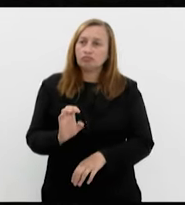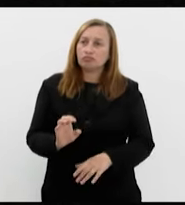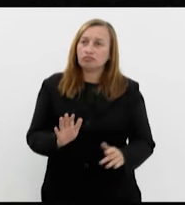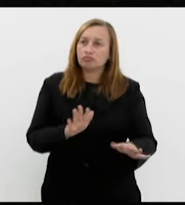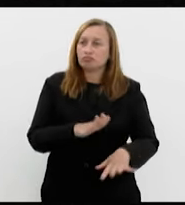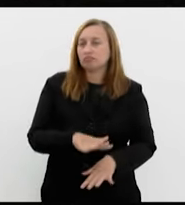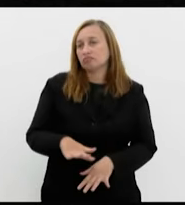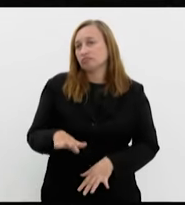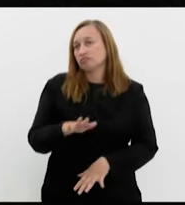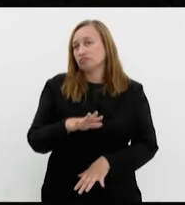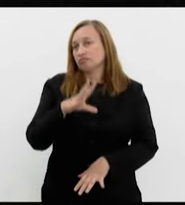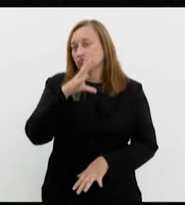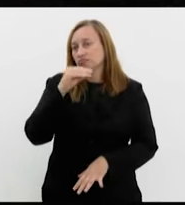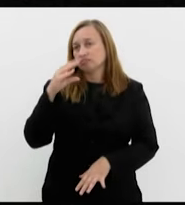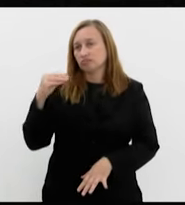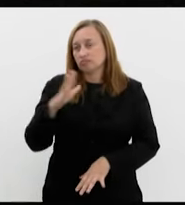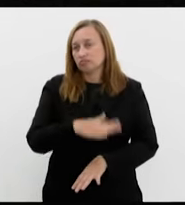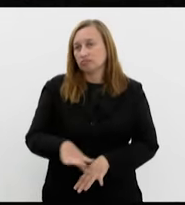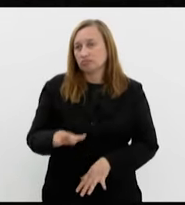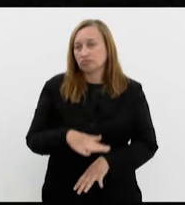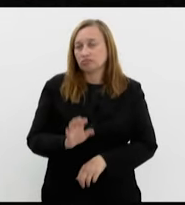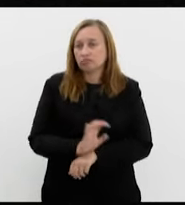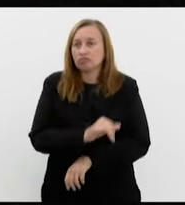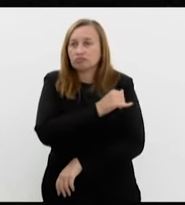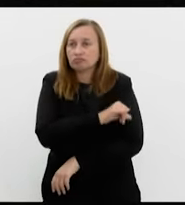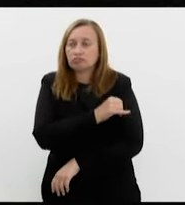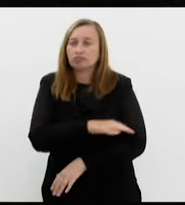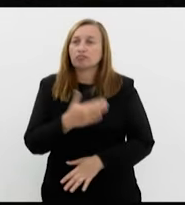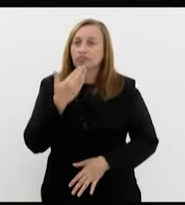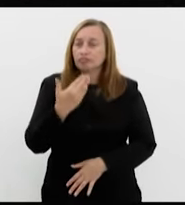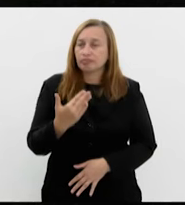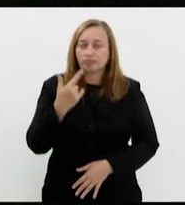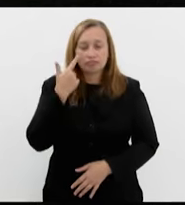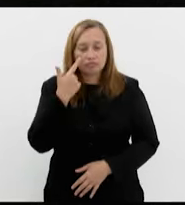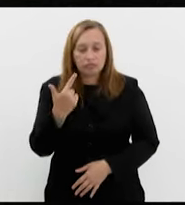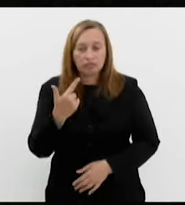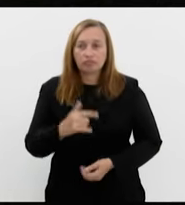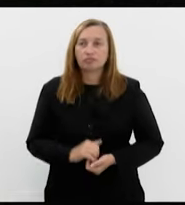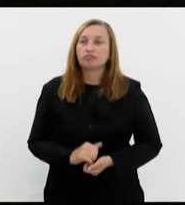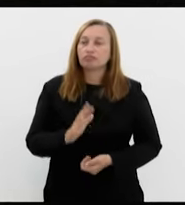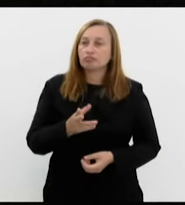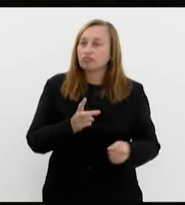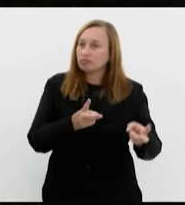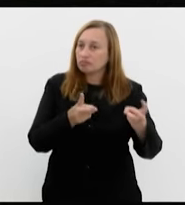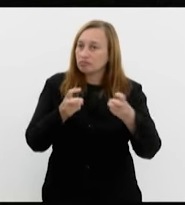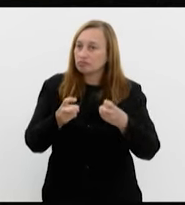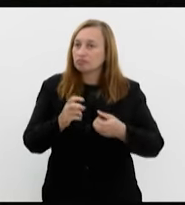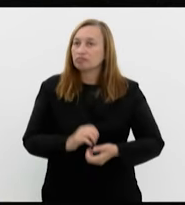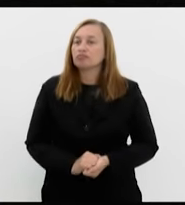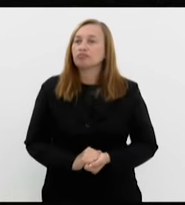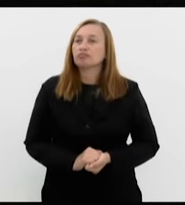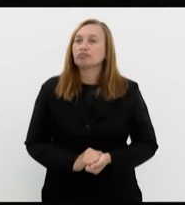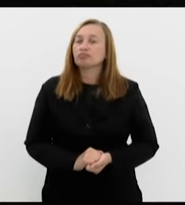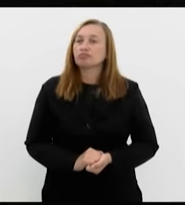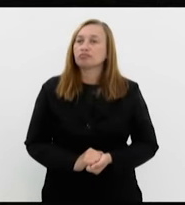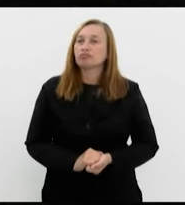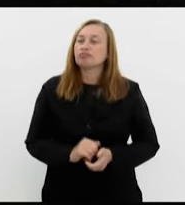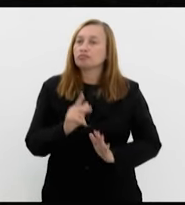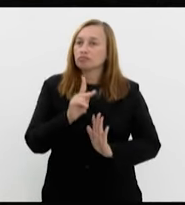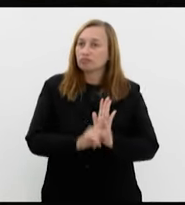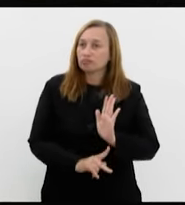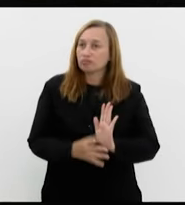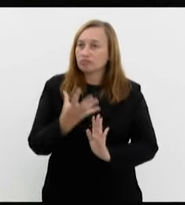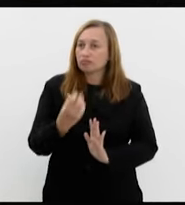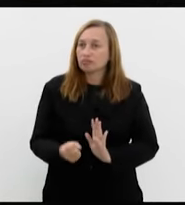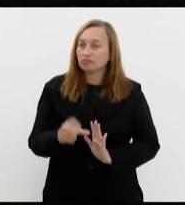senhor presidente, peço aos deputados e às deputadas que olhem, já vi e observei que o projeto recebeu pelo